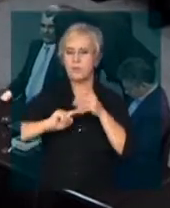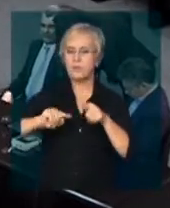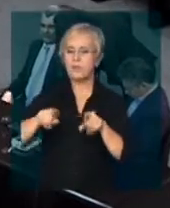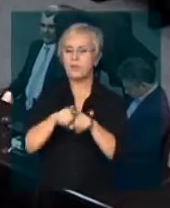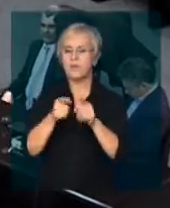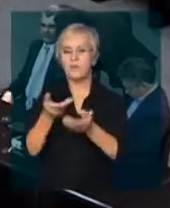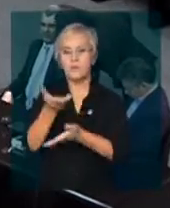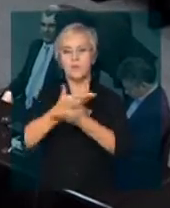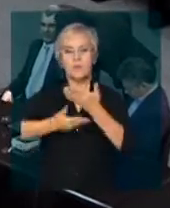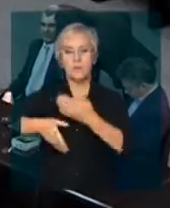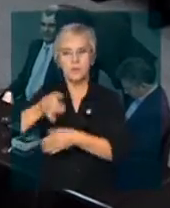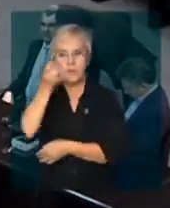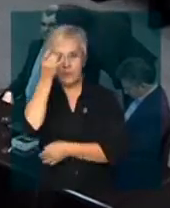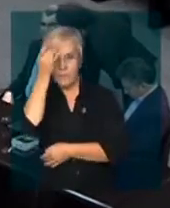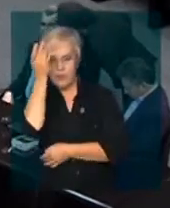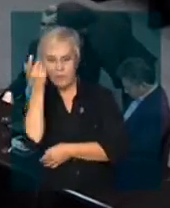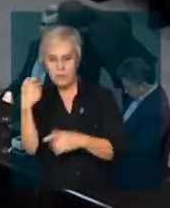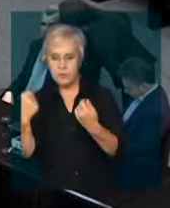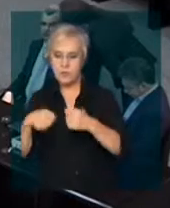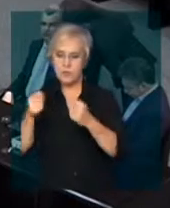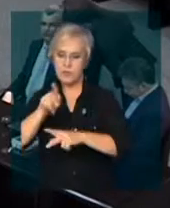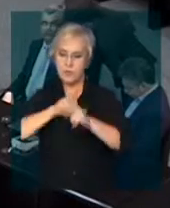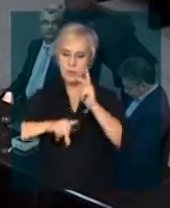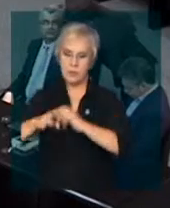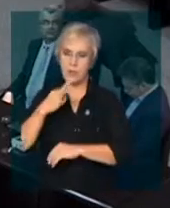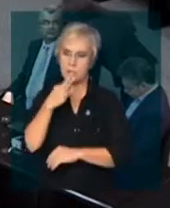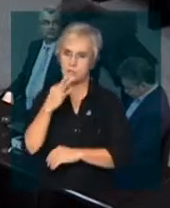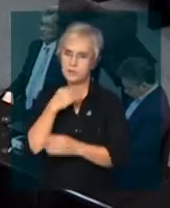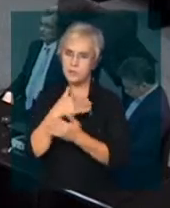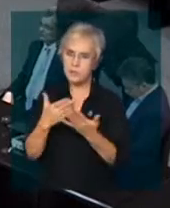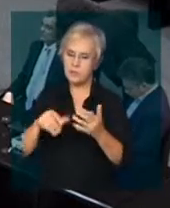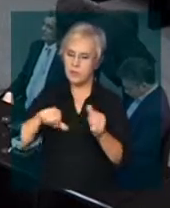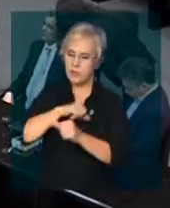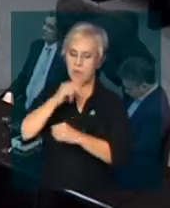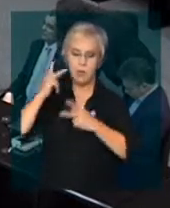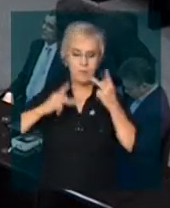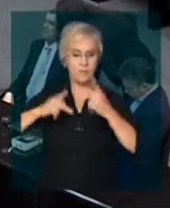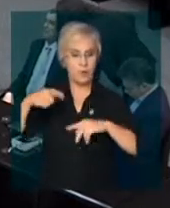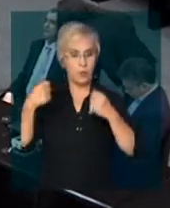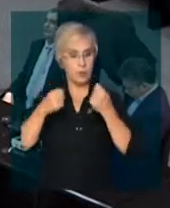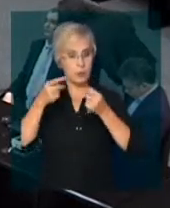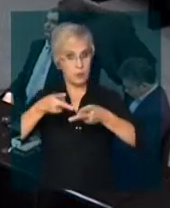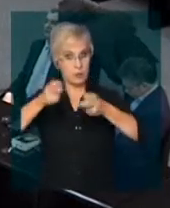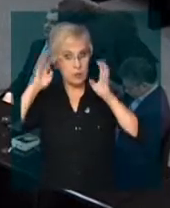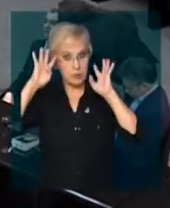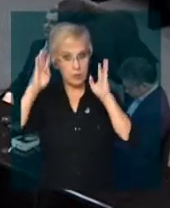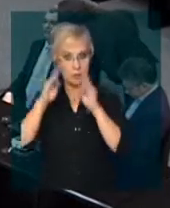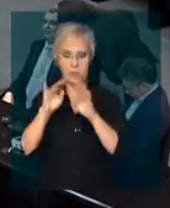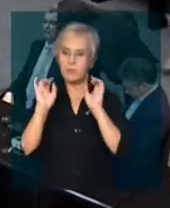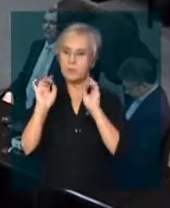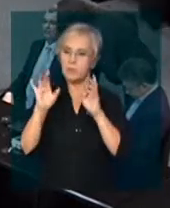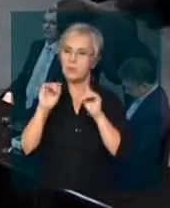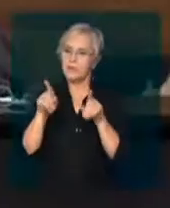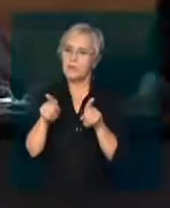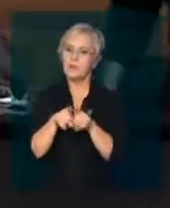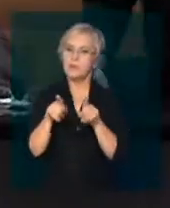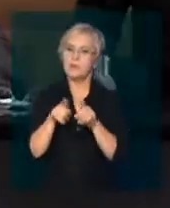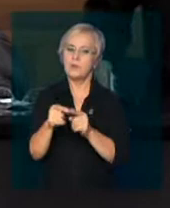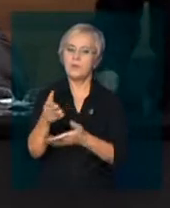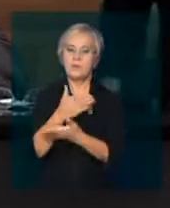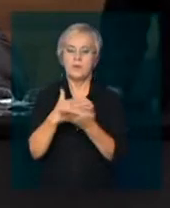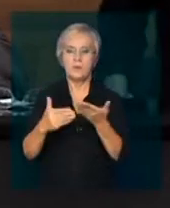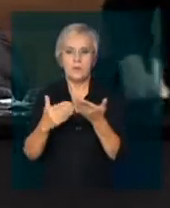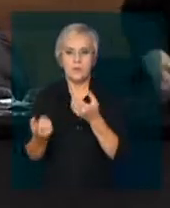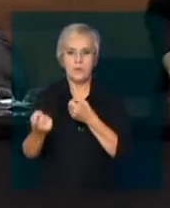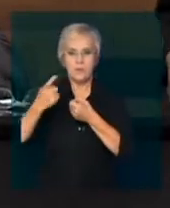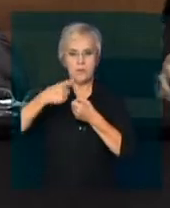atendimento das necessidades da população. A reforma política merece atenção especial. Trata-se, na verdade, de resgatar